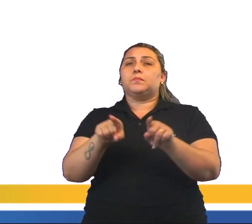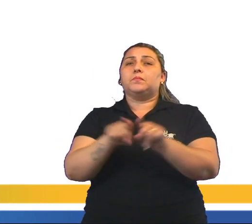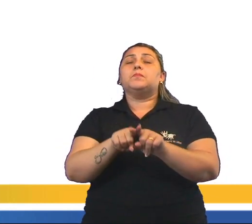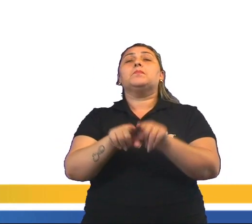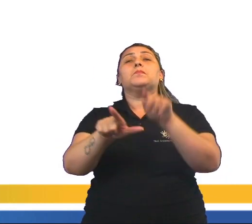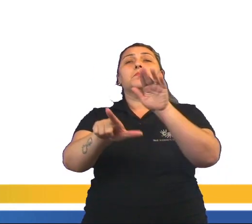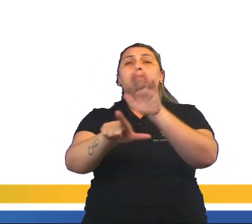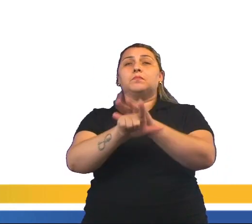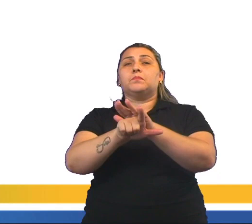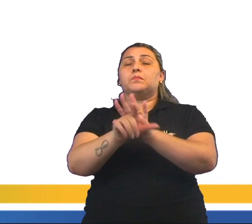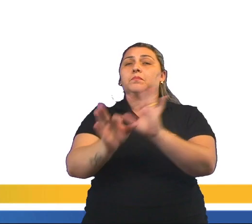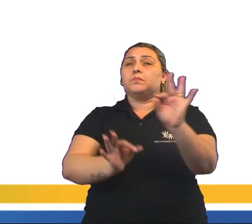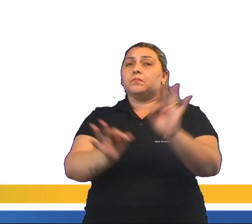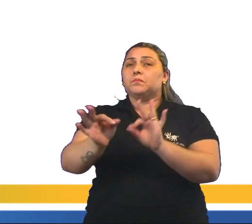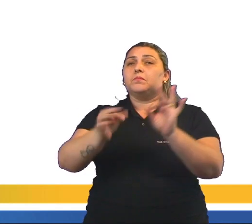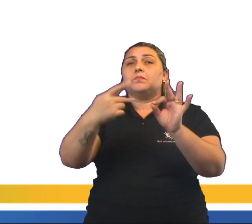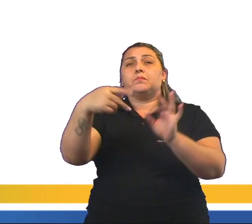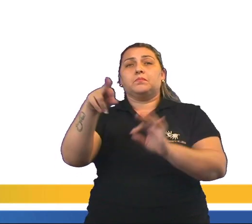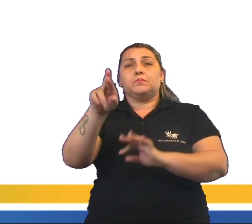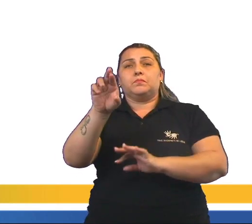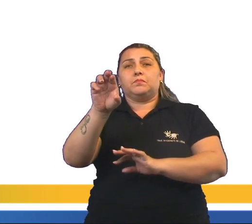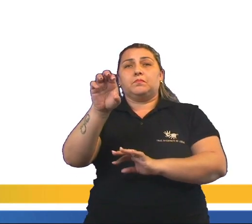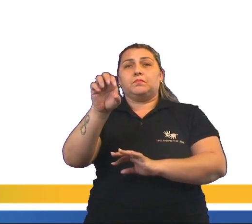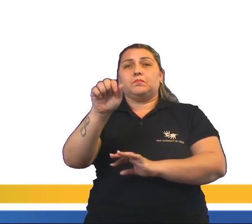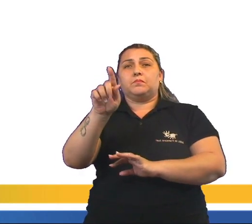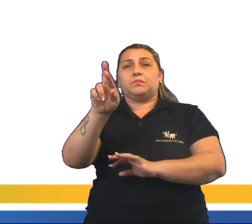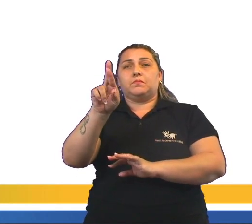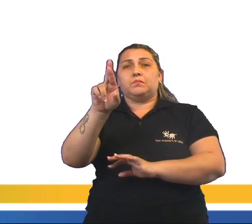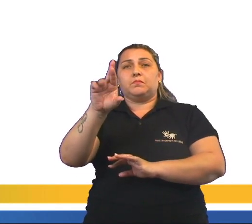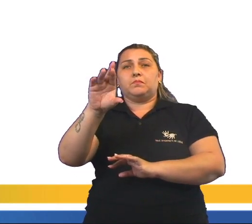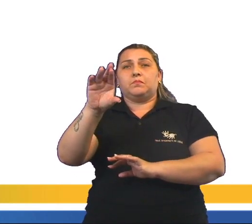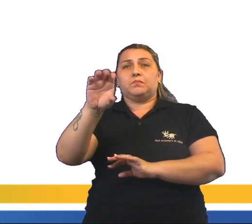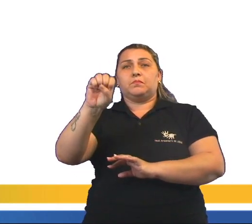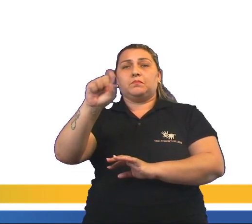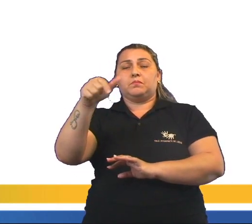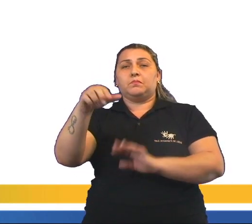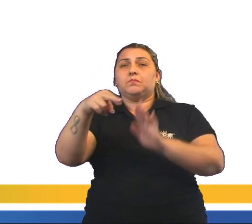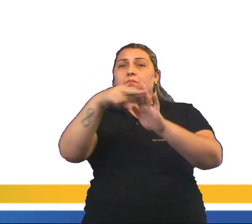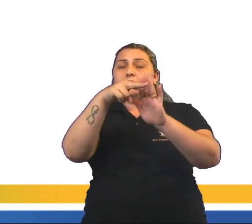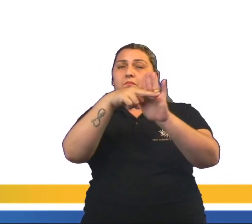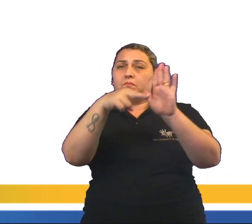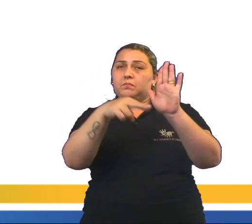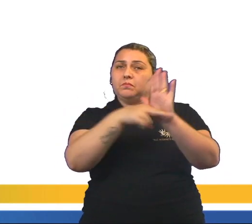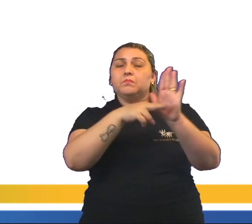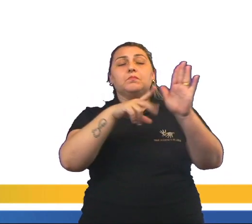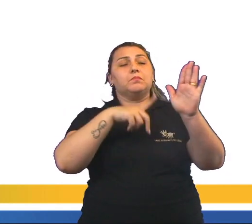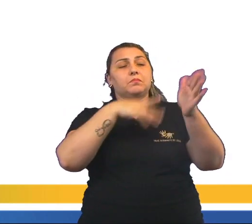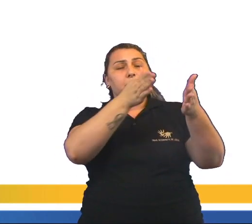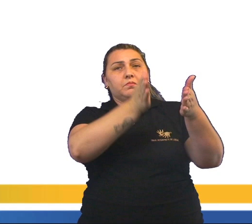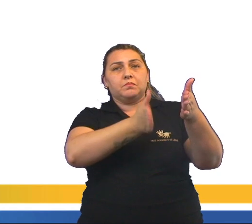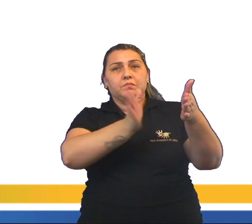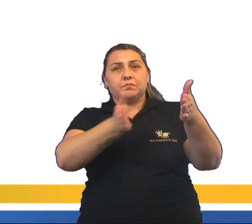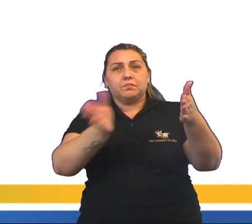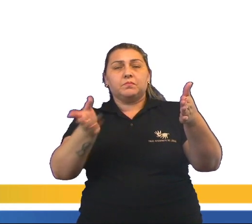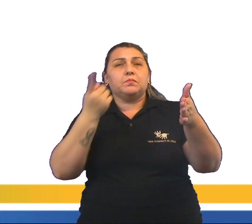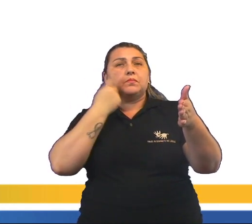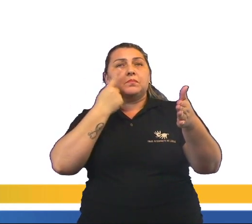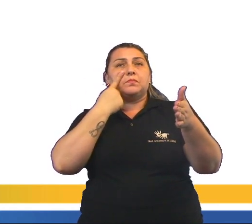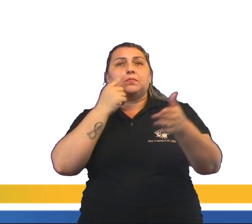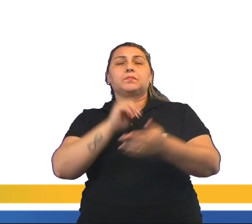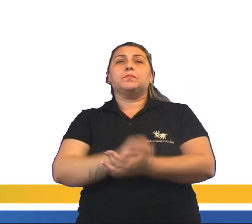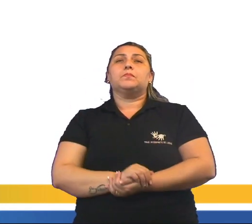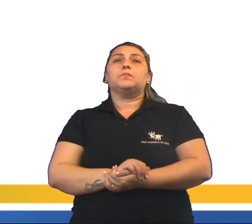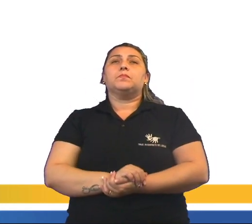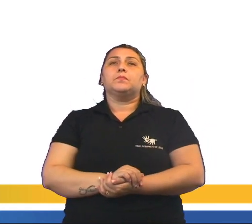aí a lei de formação de uma progressão é a regra que rege é só sequência então